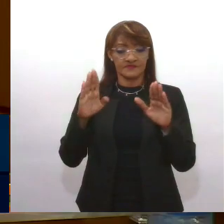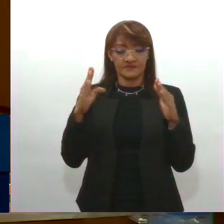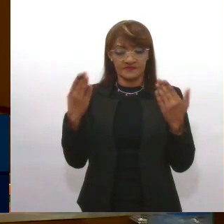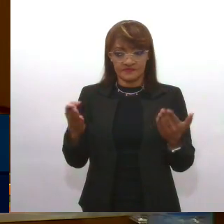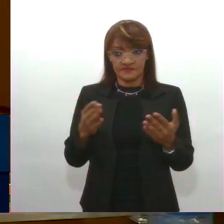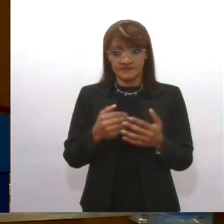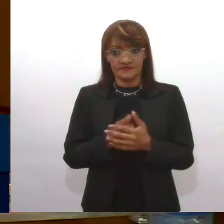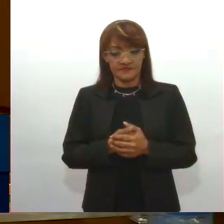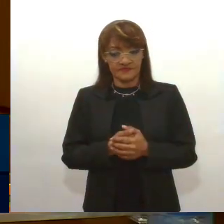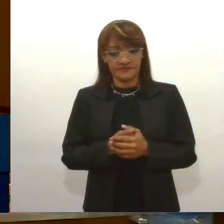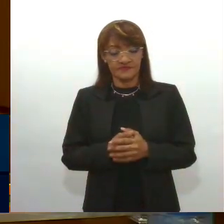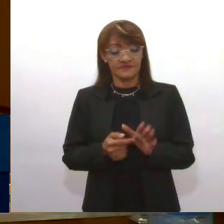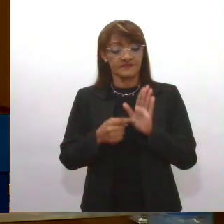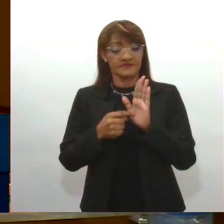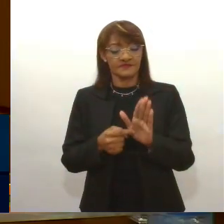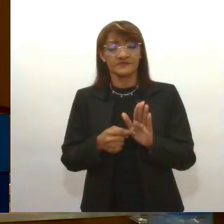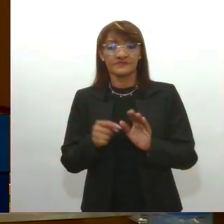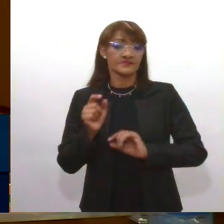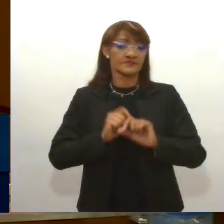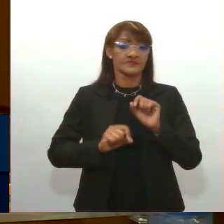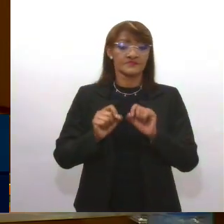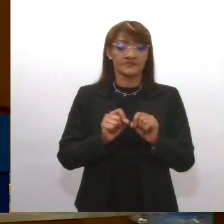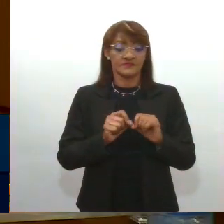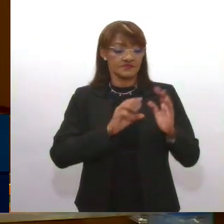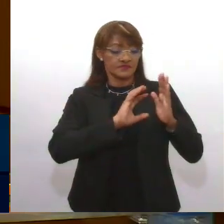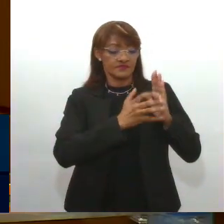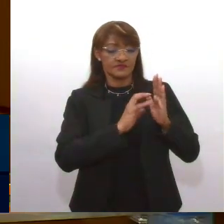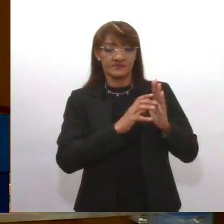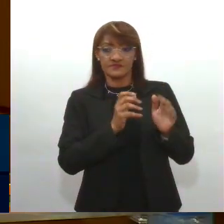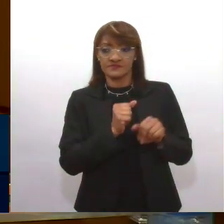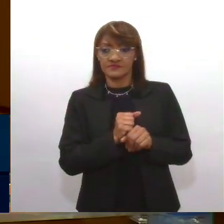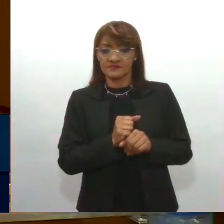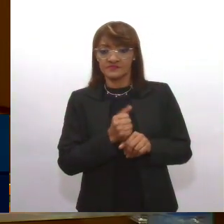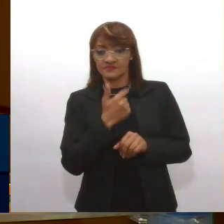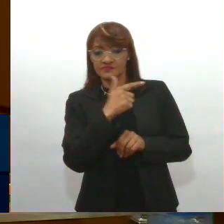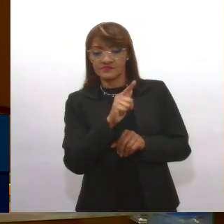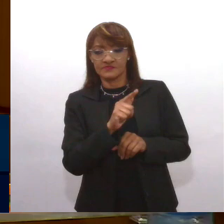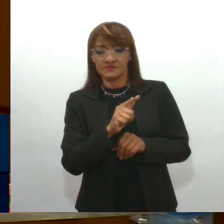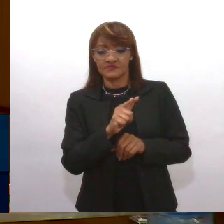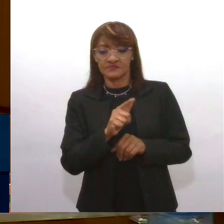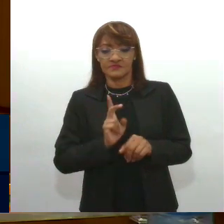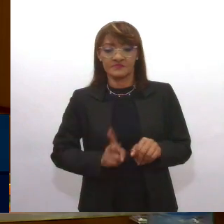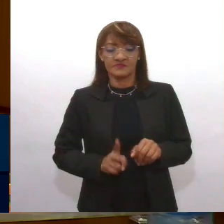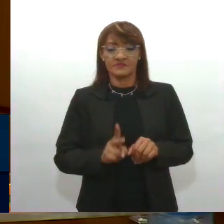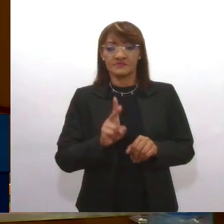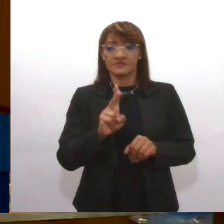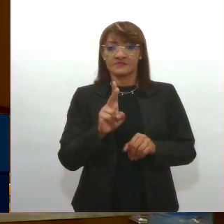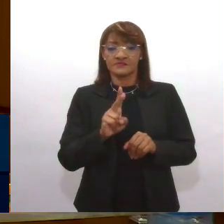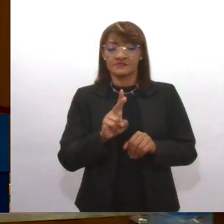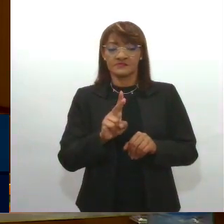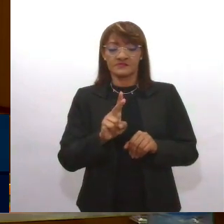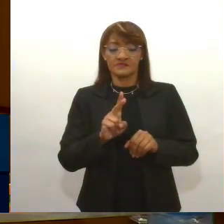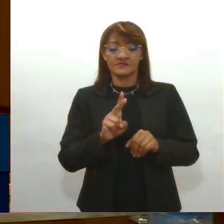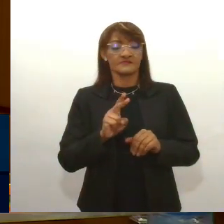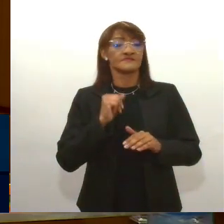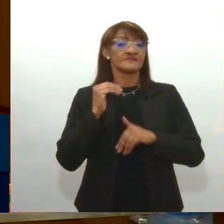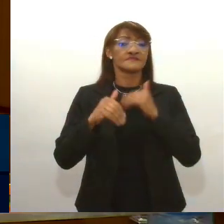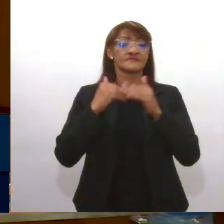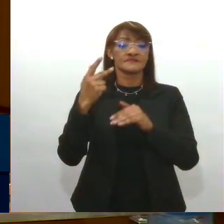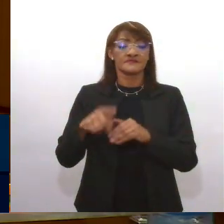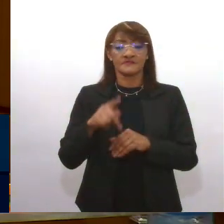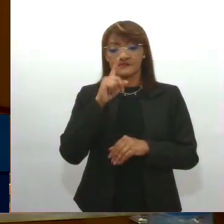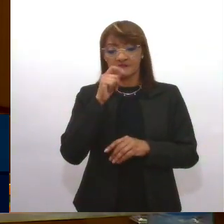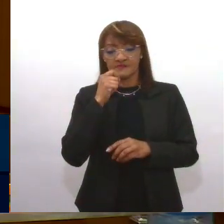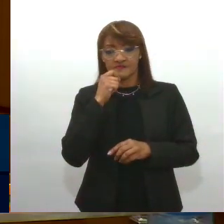esquerda que mais cresce em Aracaju é o mesmo partido que em 2020 elegeu a